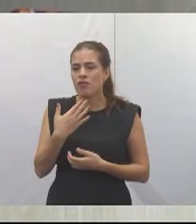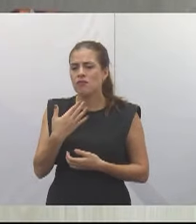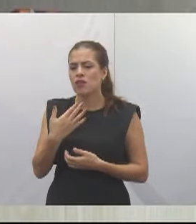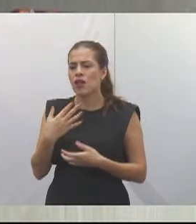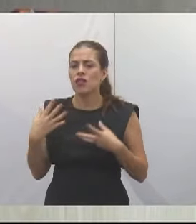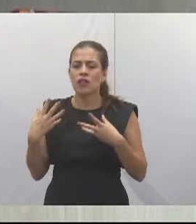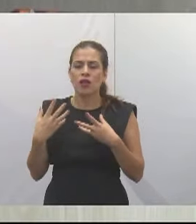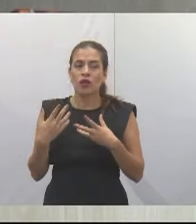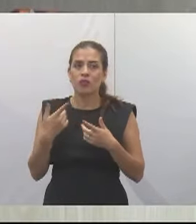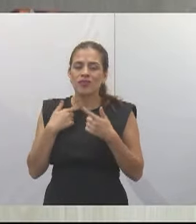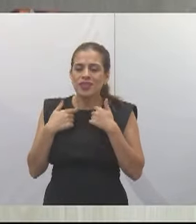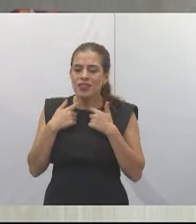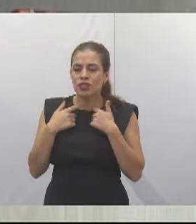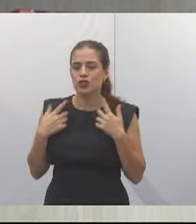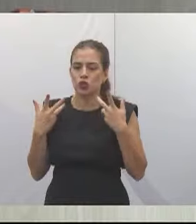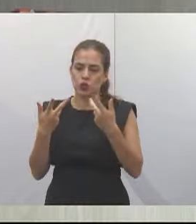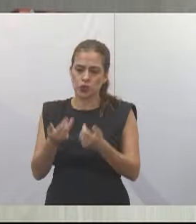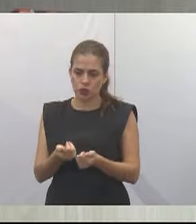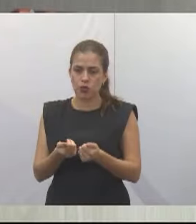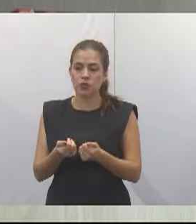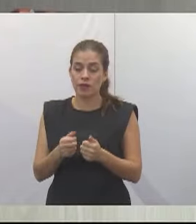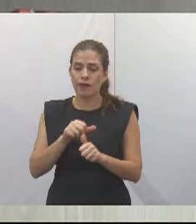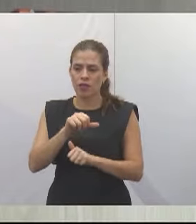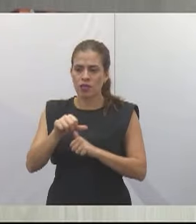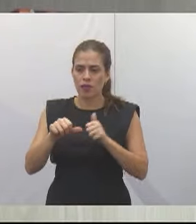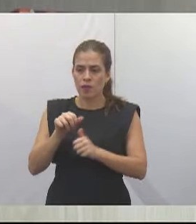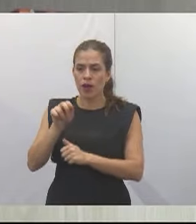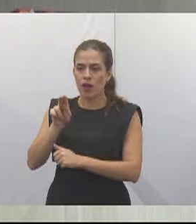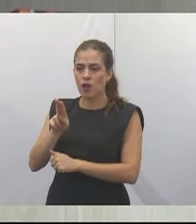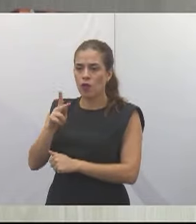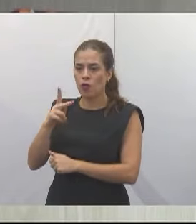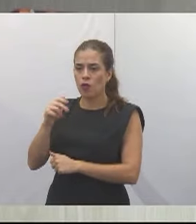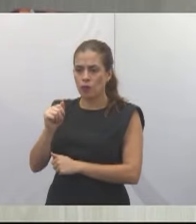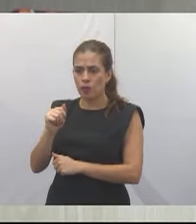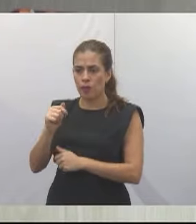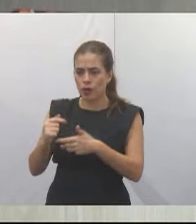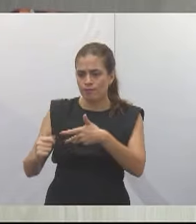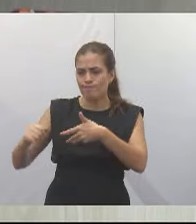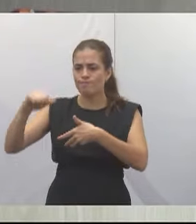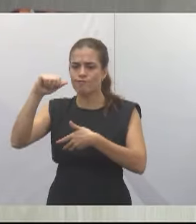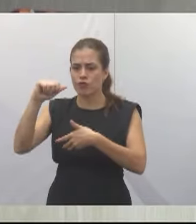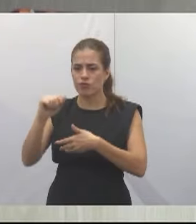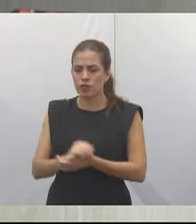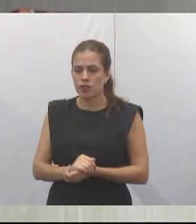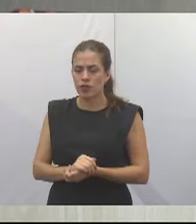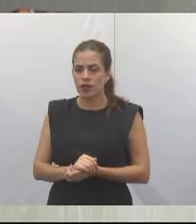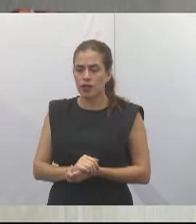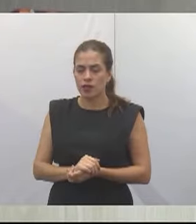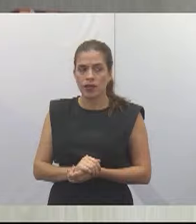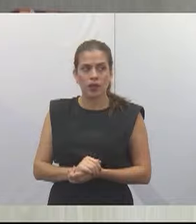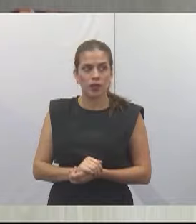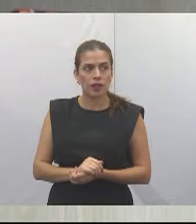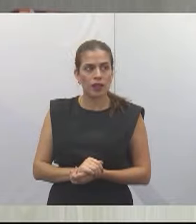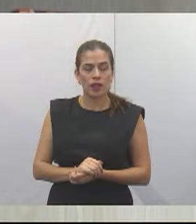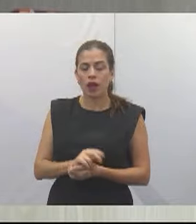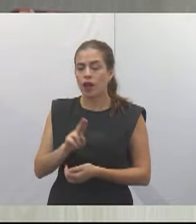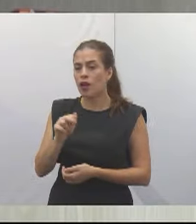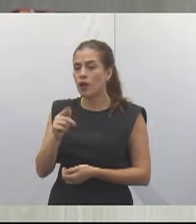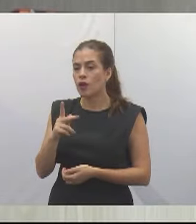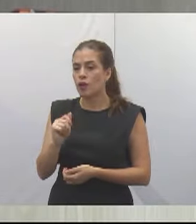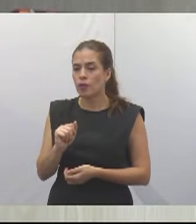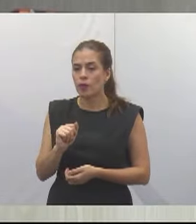quer. E a gente conseguir transformar ela numa UPA nível 1, que seria a UPA